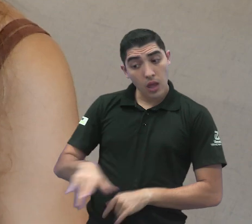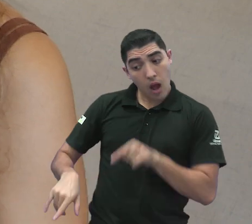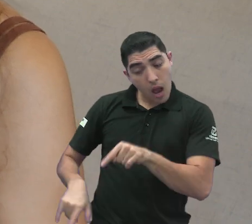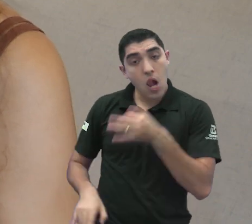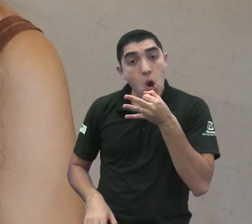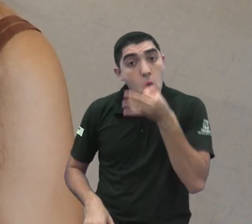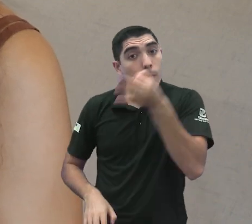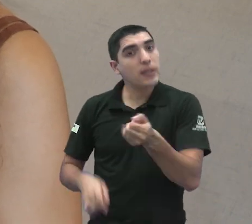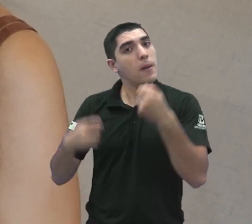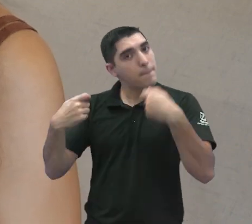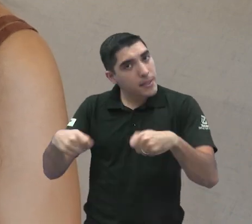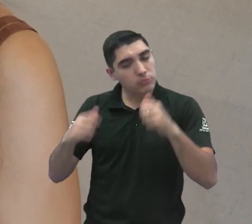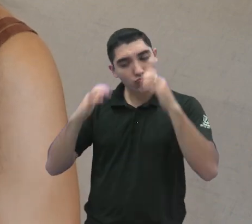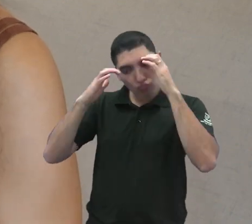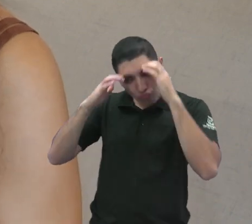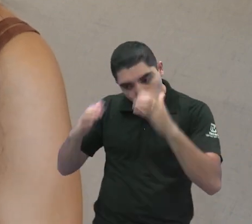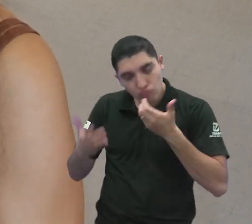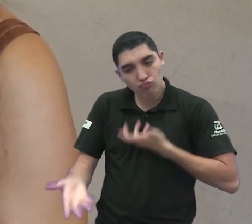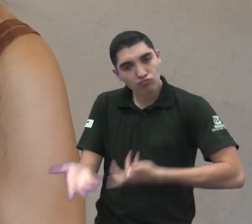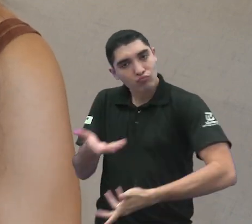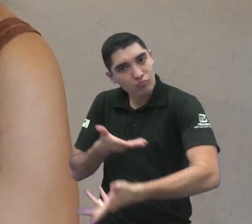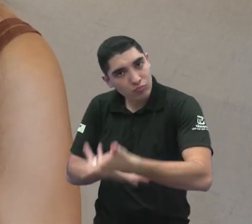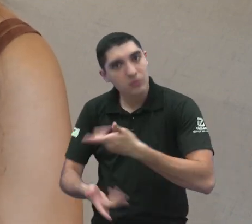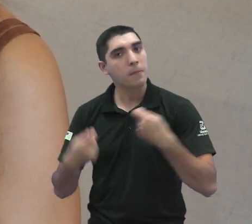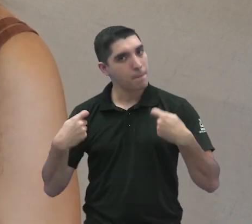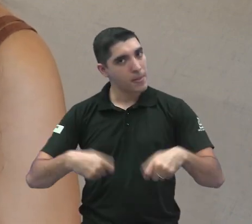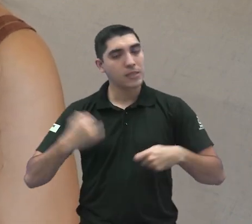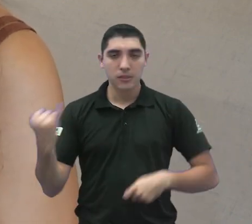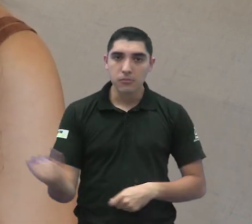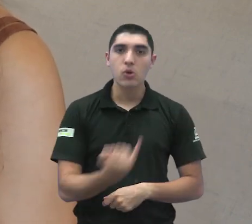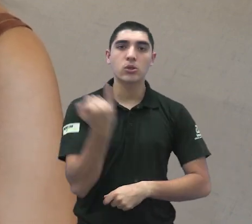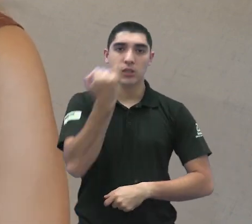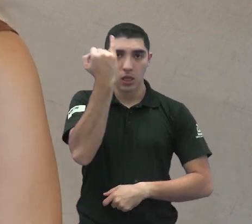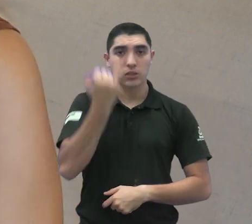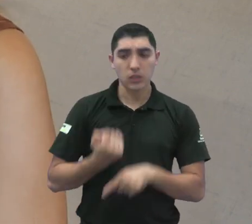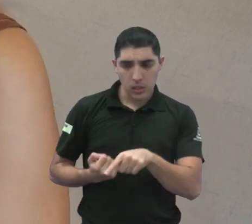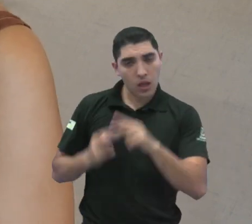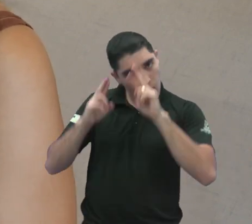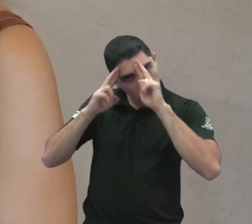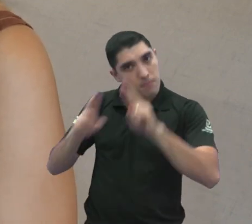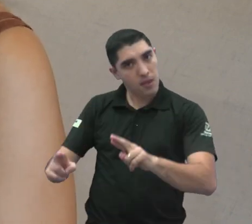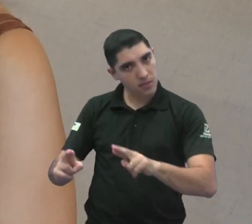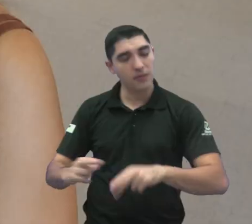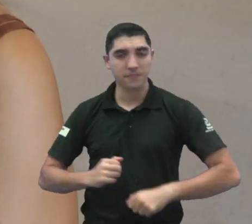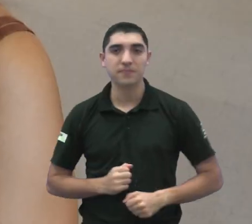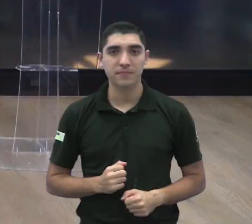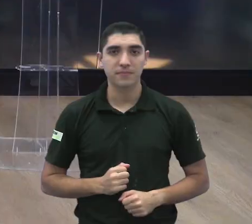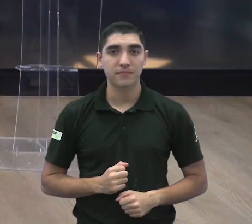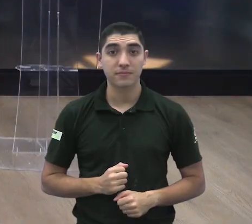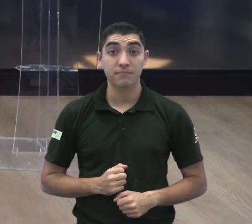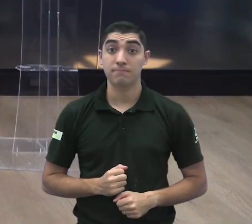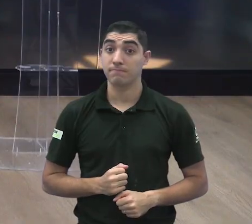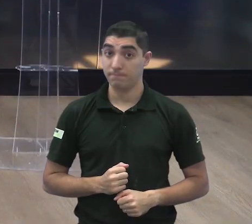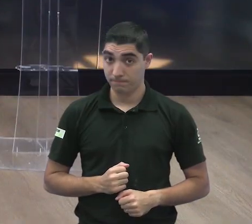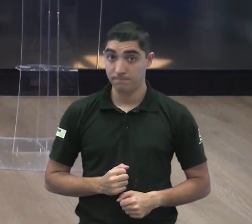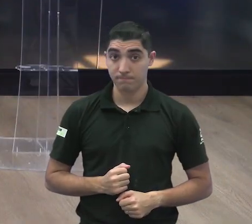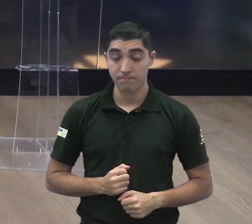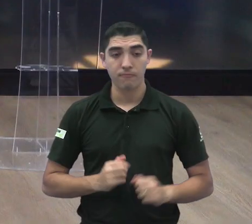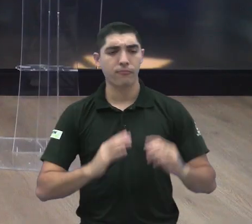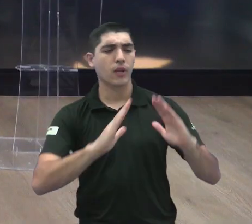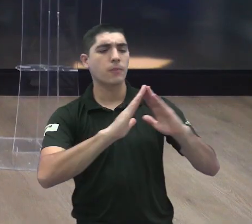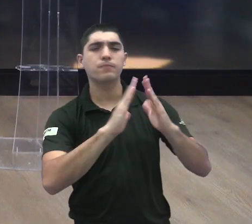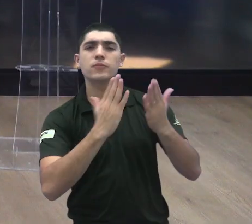criança, ela precisa, ser escutada, ser ouvida, e eles precisam ser respeitados também. 10